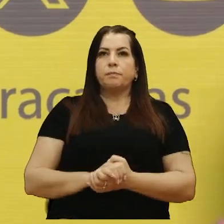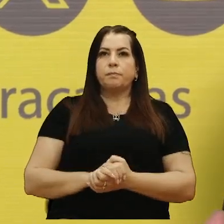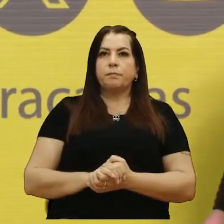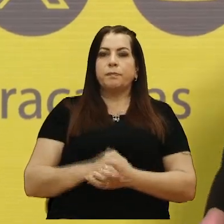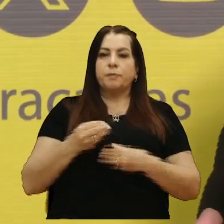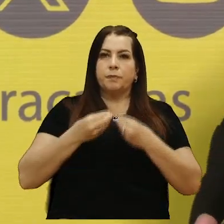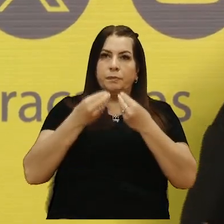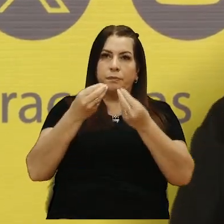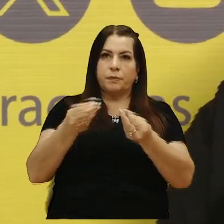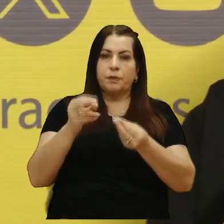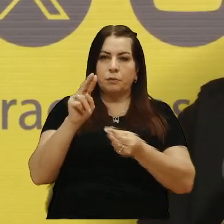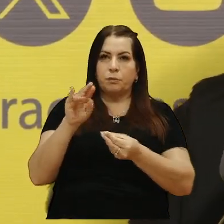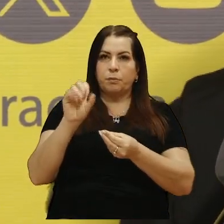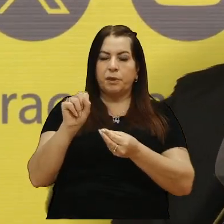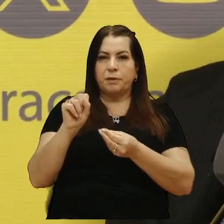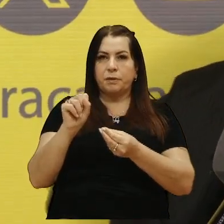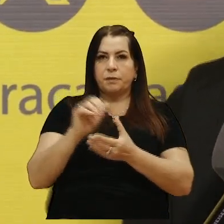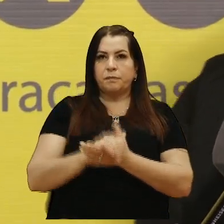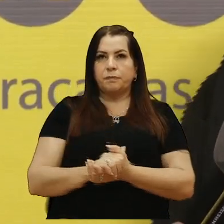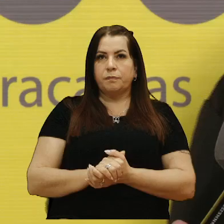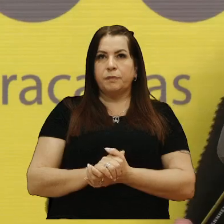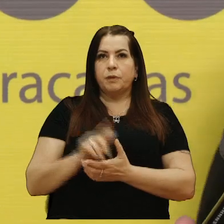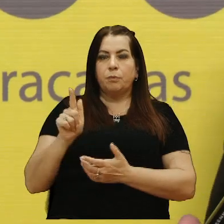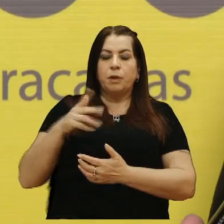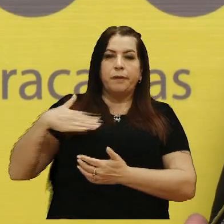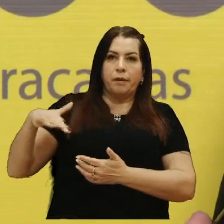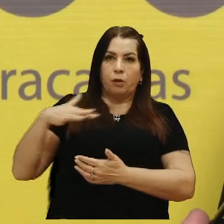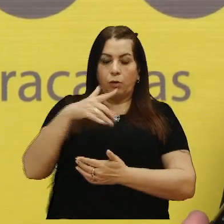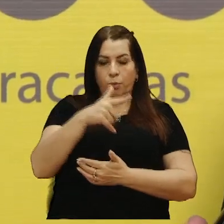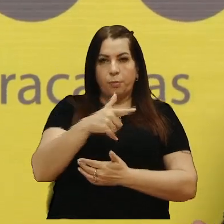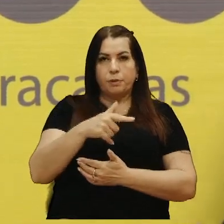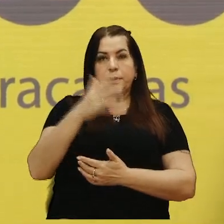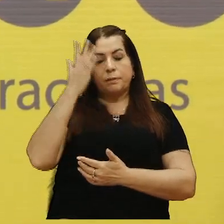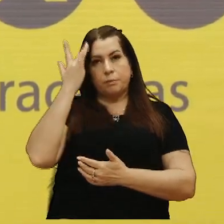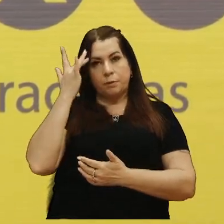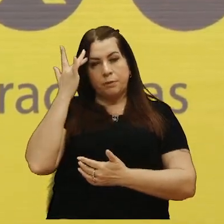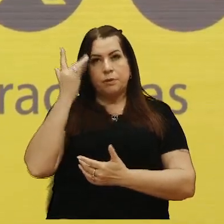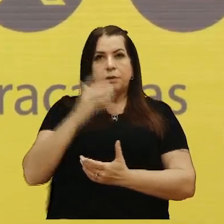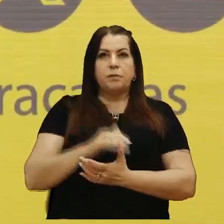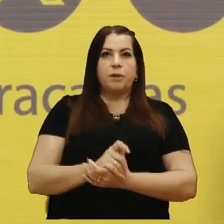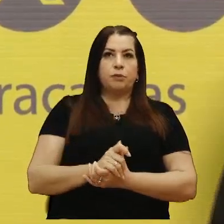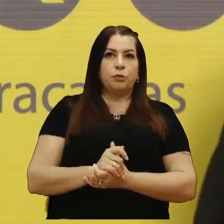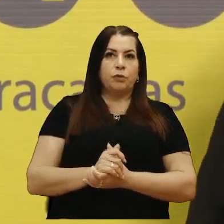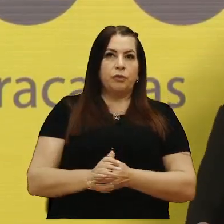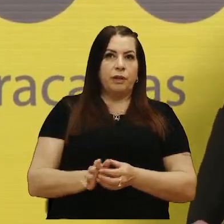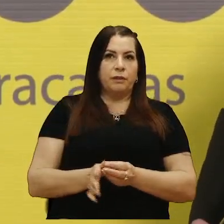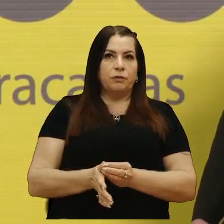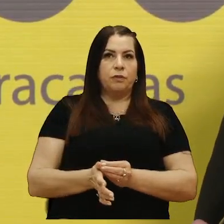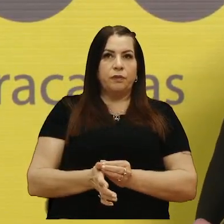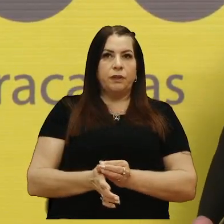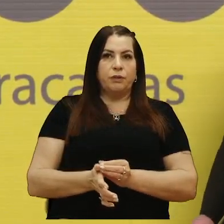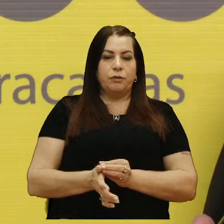entrega da reforma da UBS de Galópolis. Amanhã,